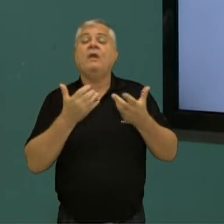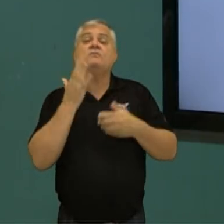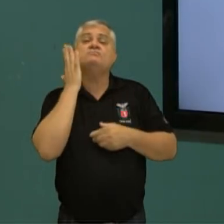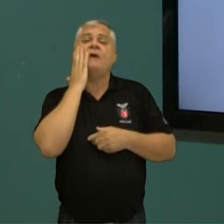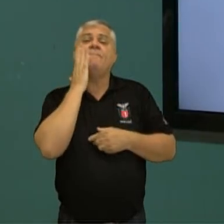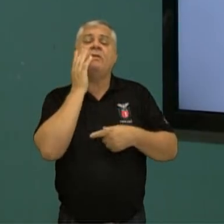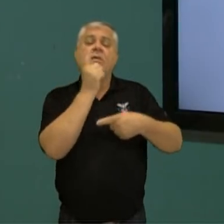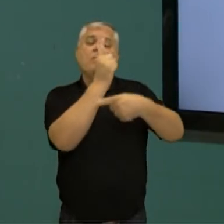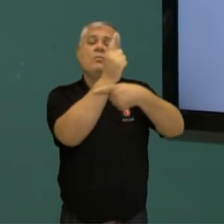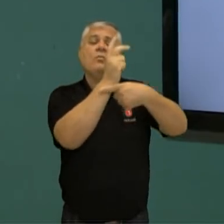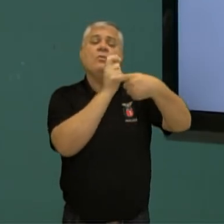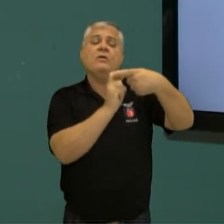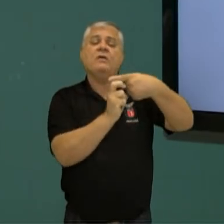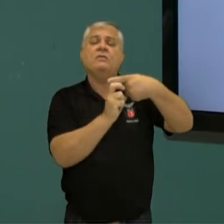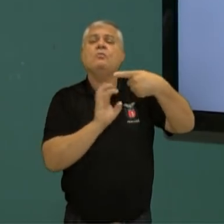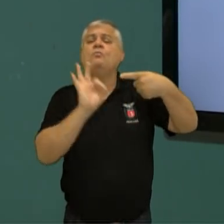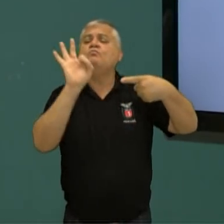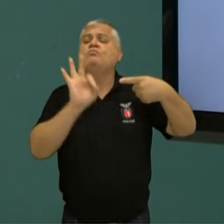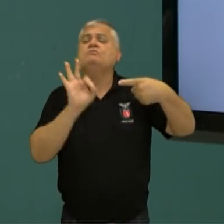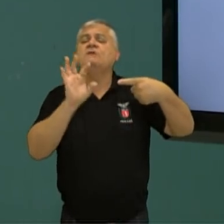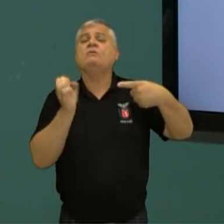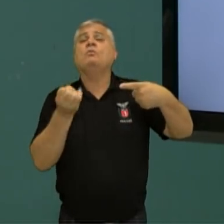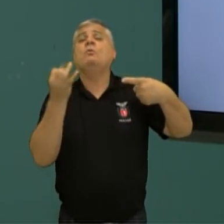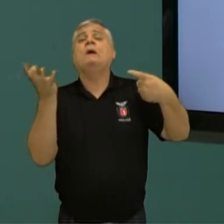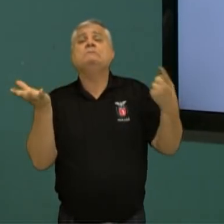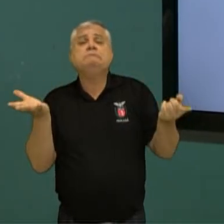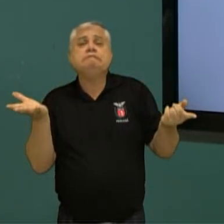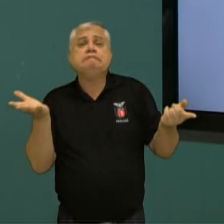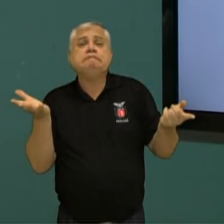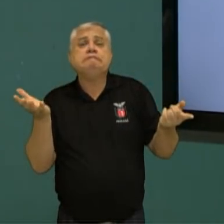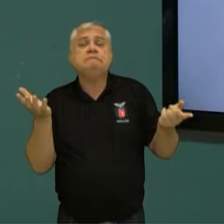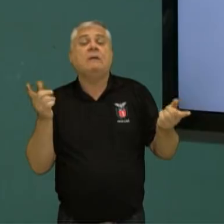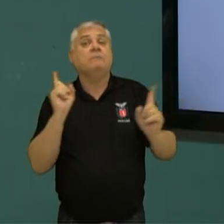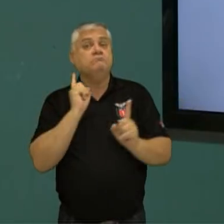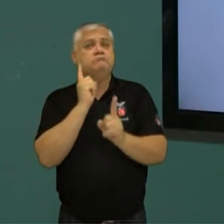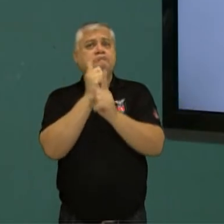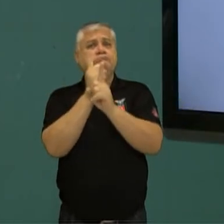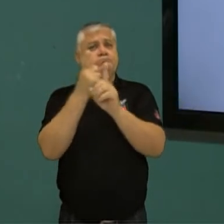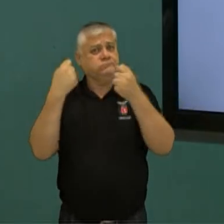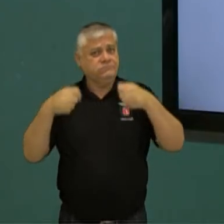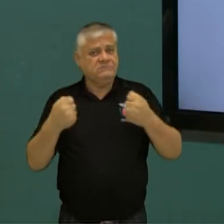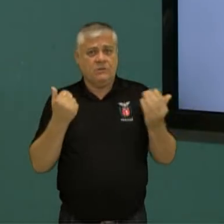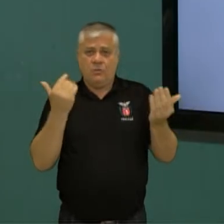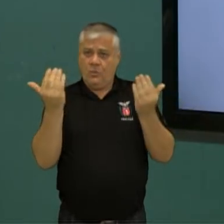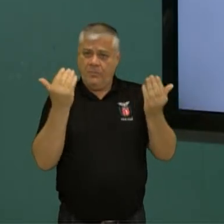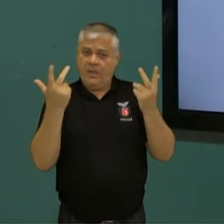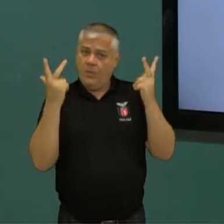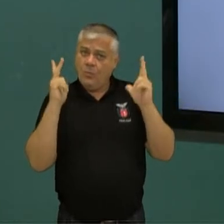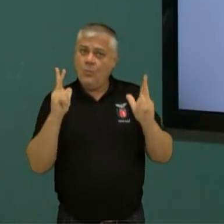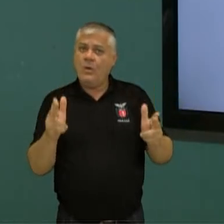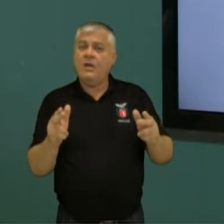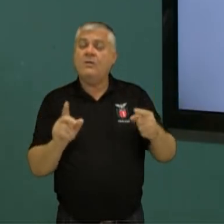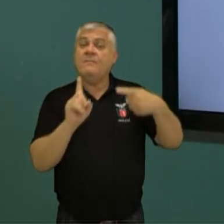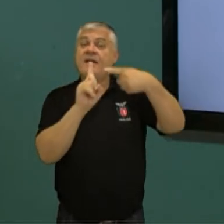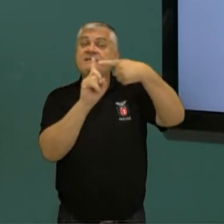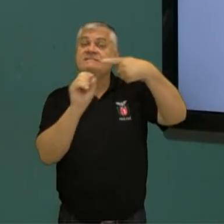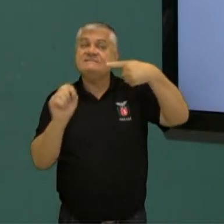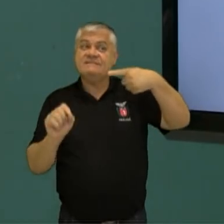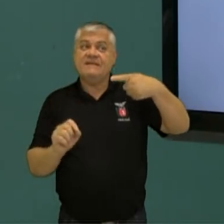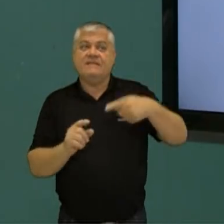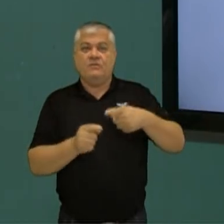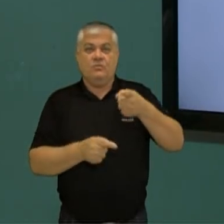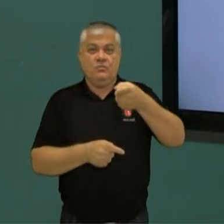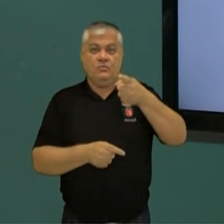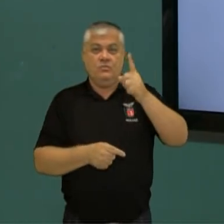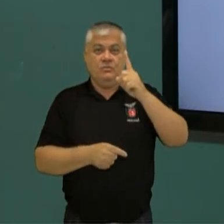transformar isso aqui em porcentagem. Como que eu vou fazer? Eu preciso encontrar uma fração equivalente com o denominador 100. Então, eu vou